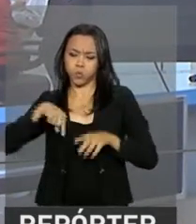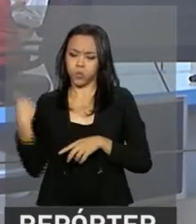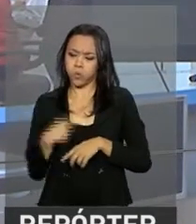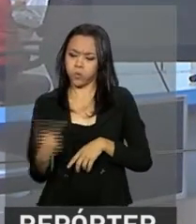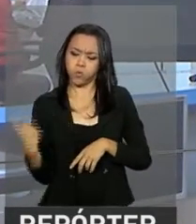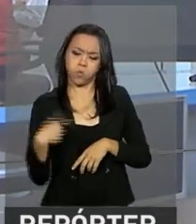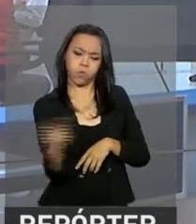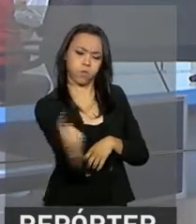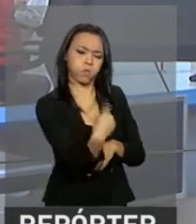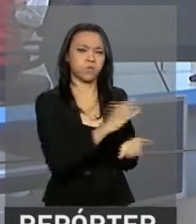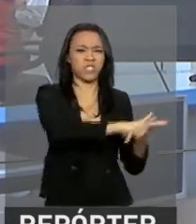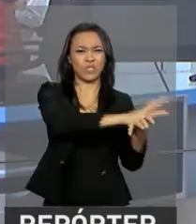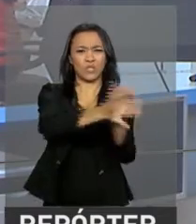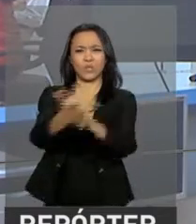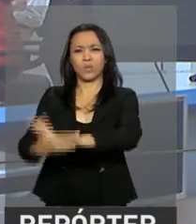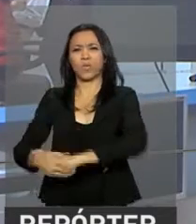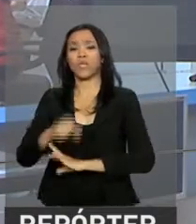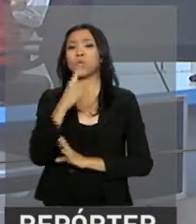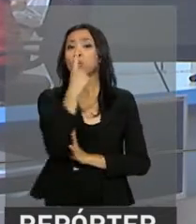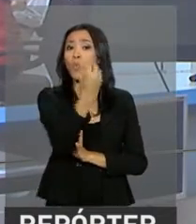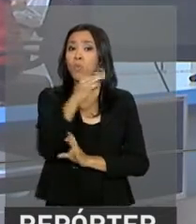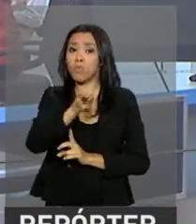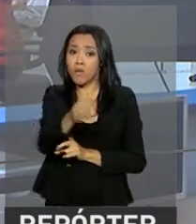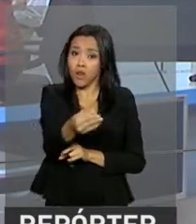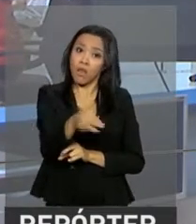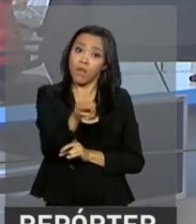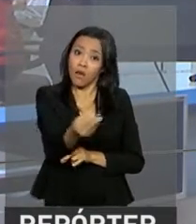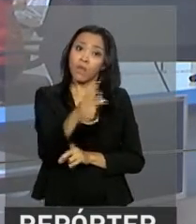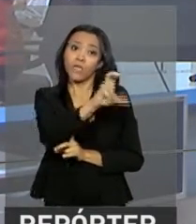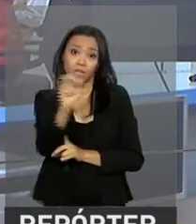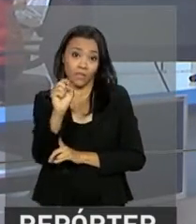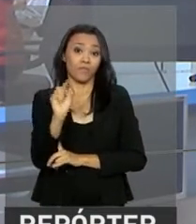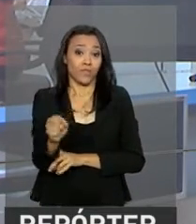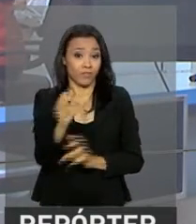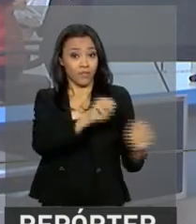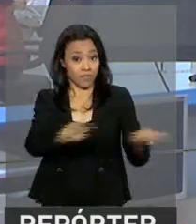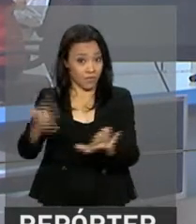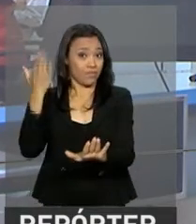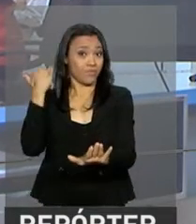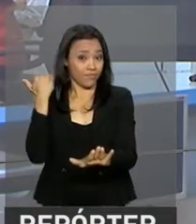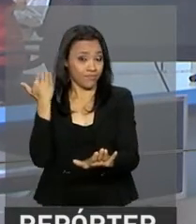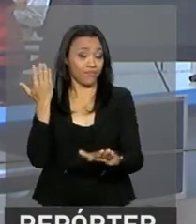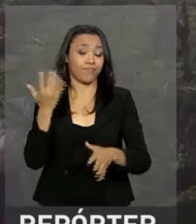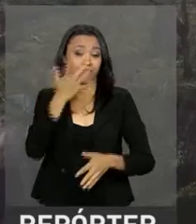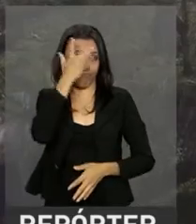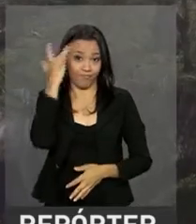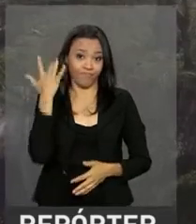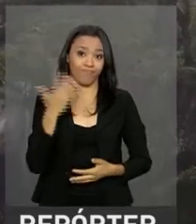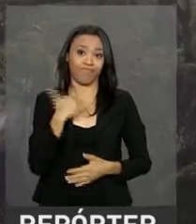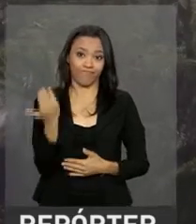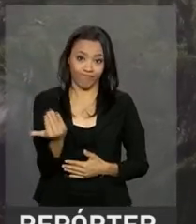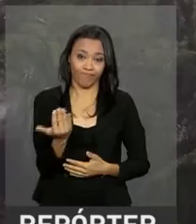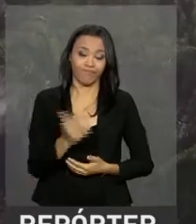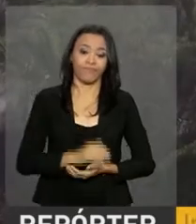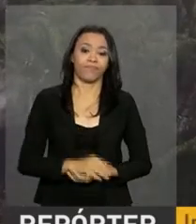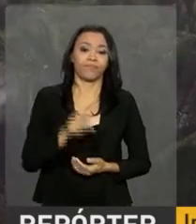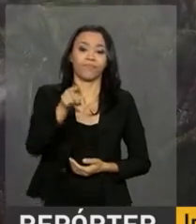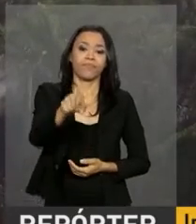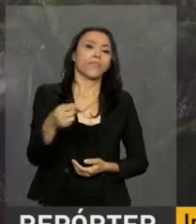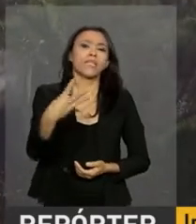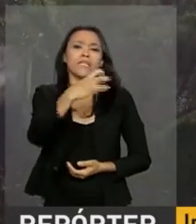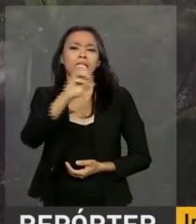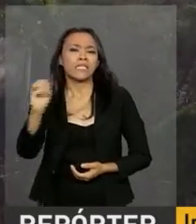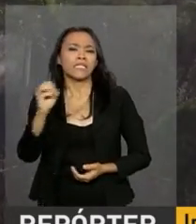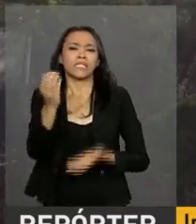prejudicou quase um milhão e meio de pessoas no país na semana passada 300 toneladas de